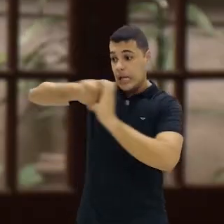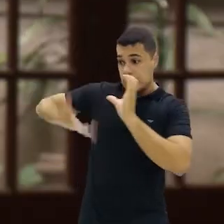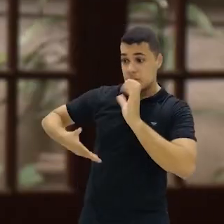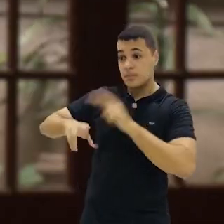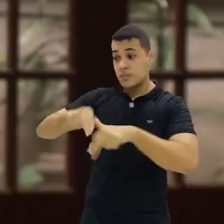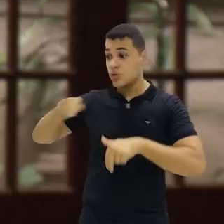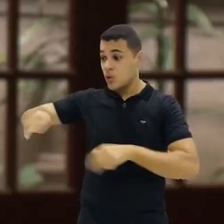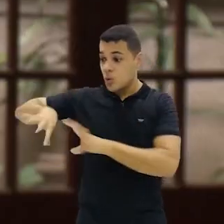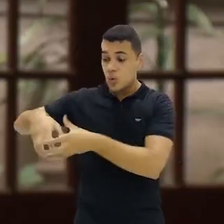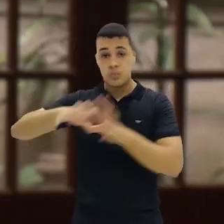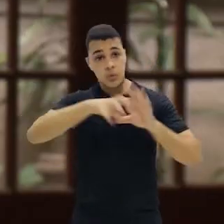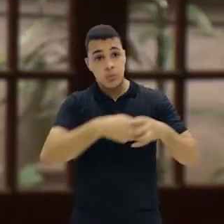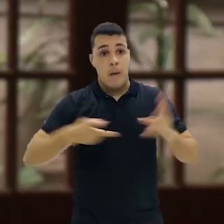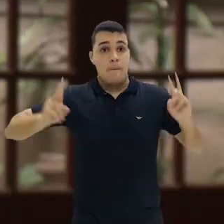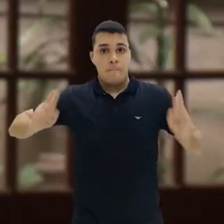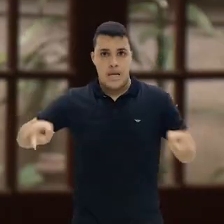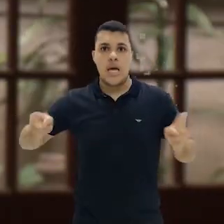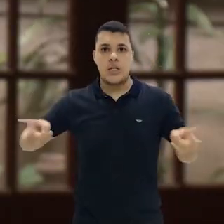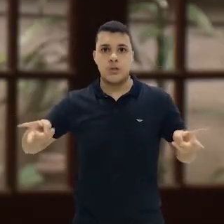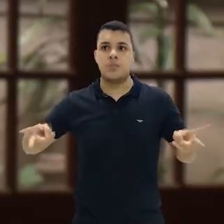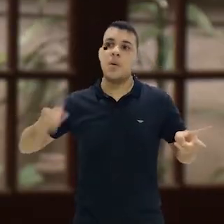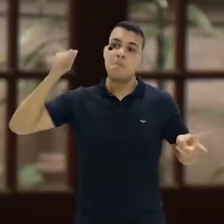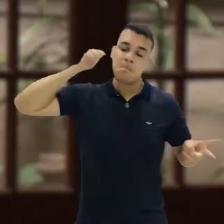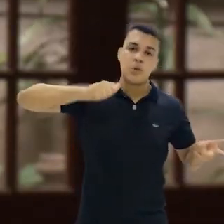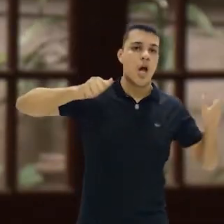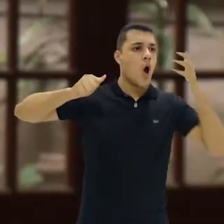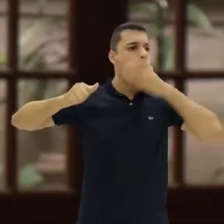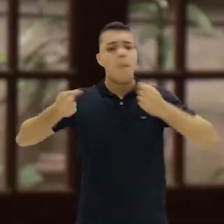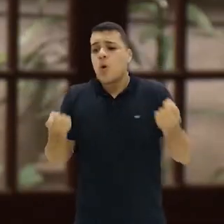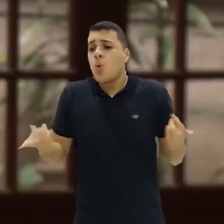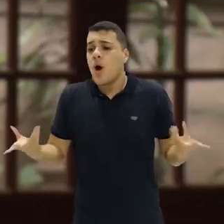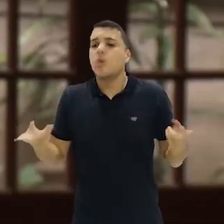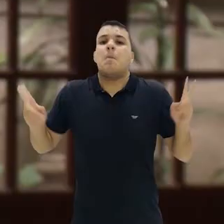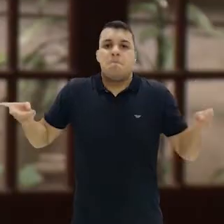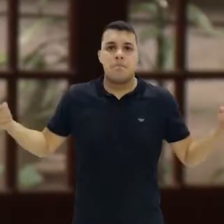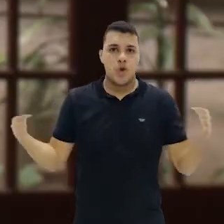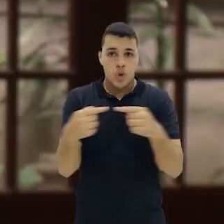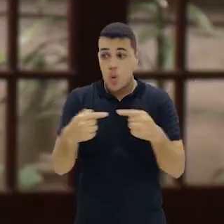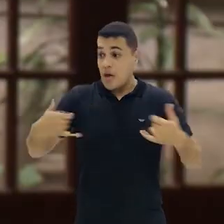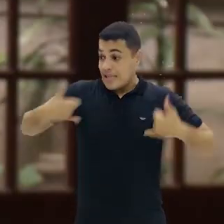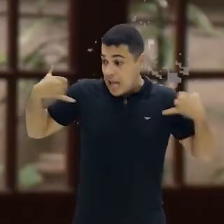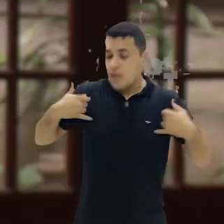mesma faixa etária, o mesmo grau de severidade da doença,